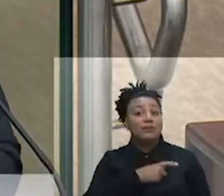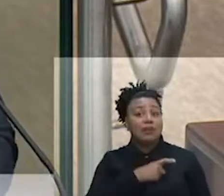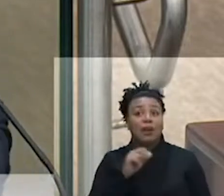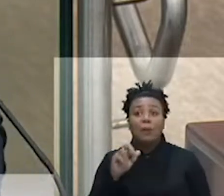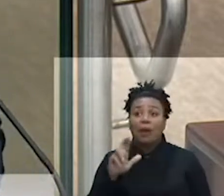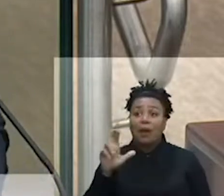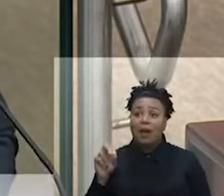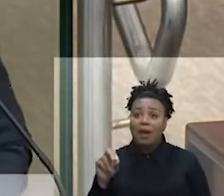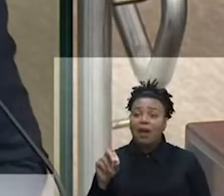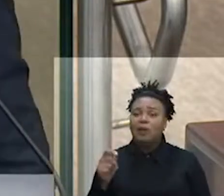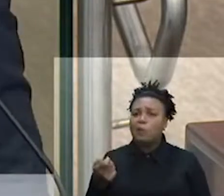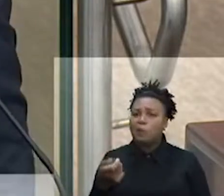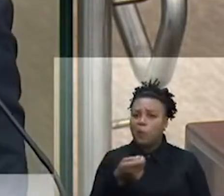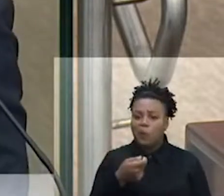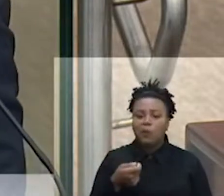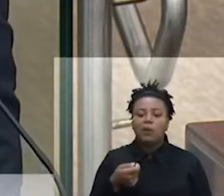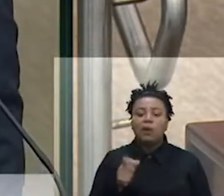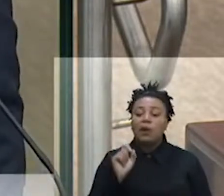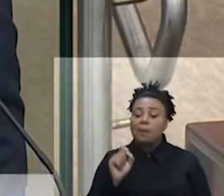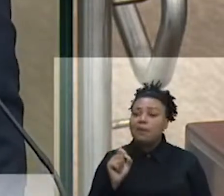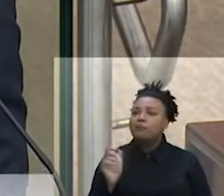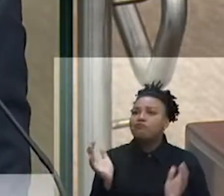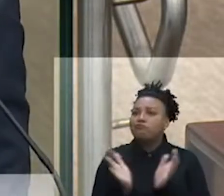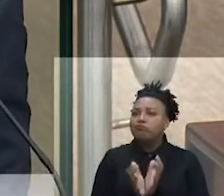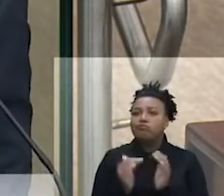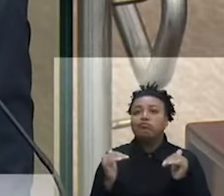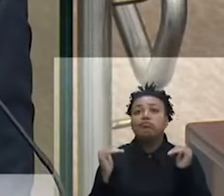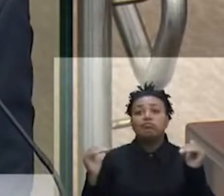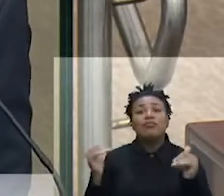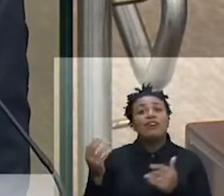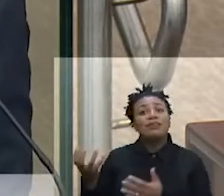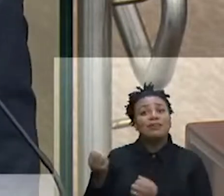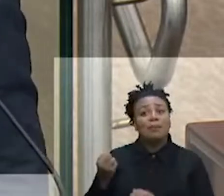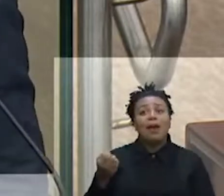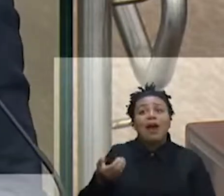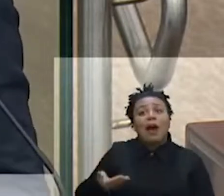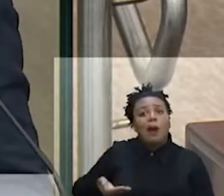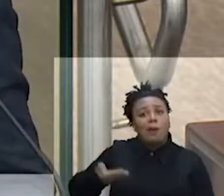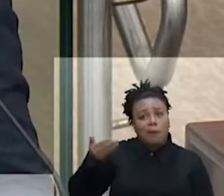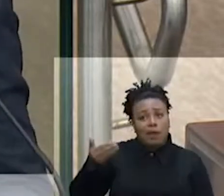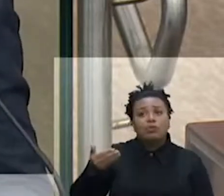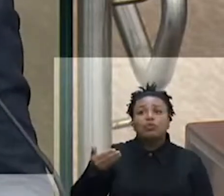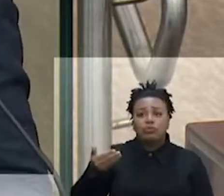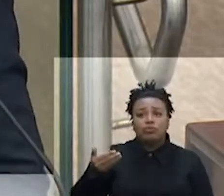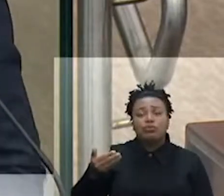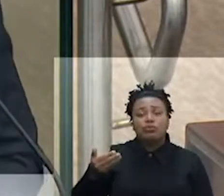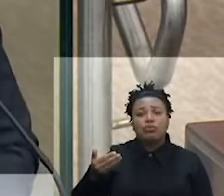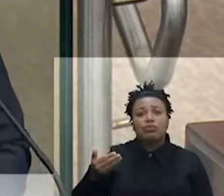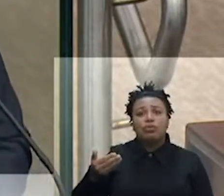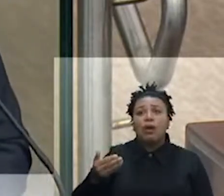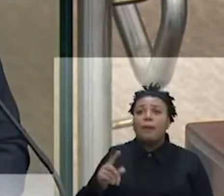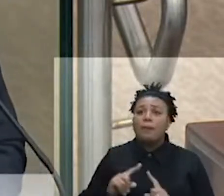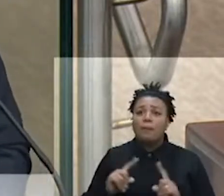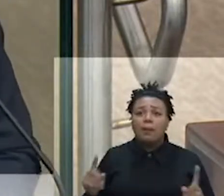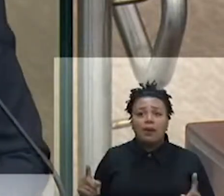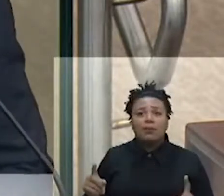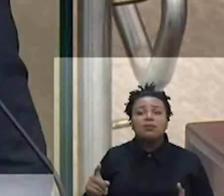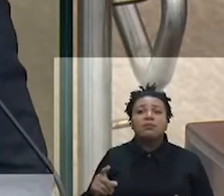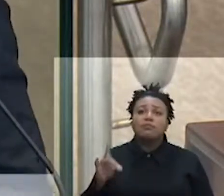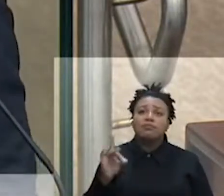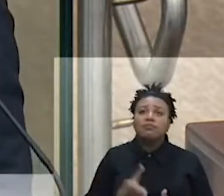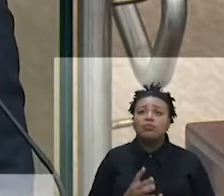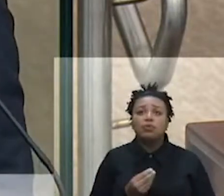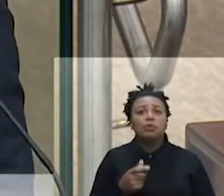raro e escasso para a elite, que vai receber um aumento proporcional, porém, em termos